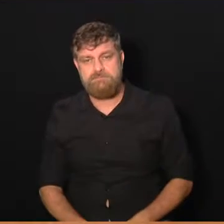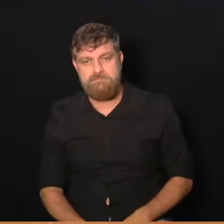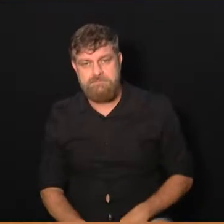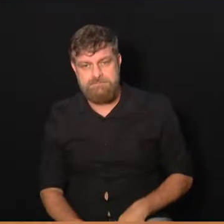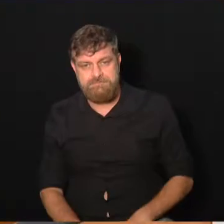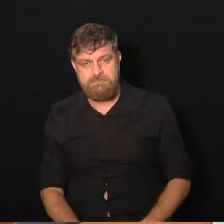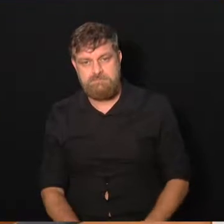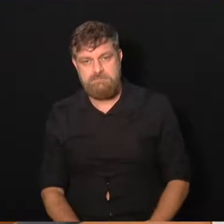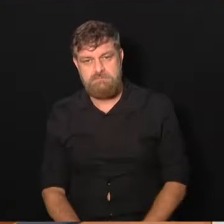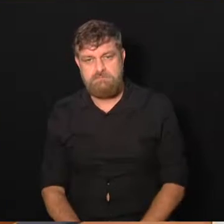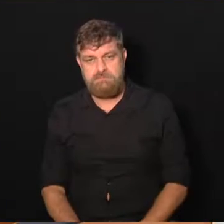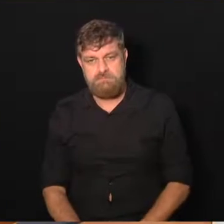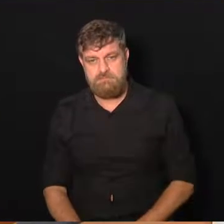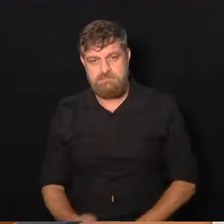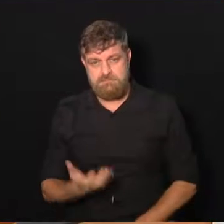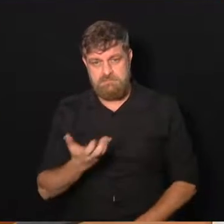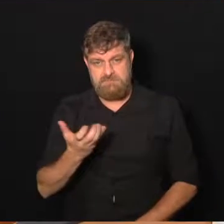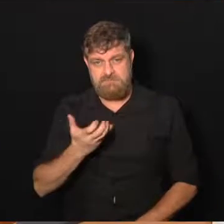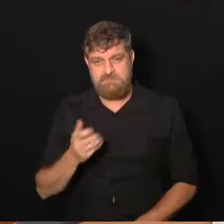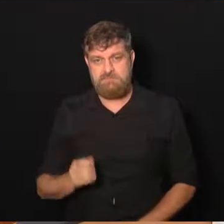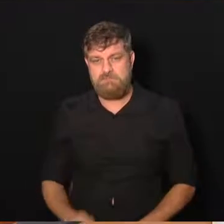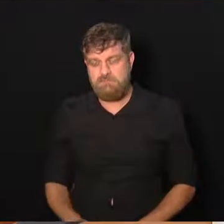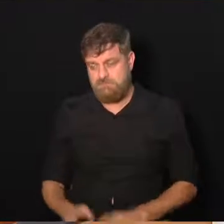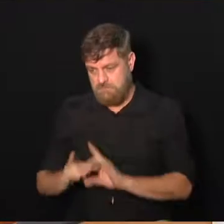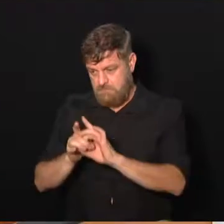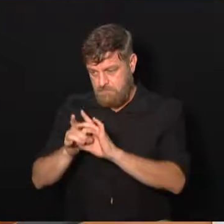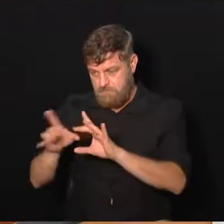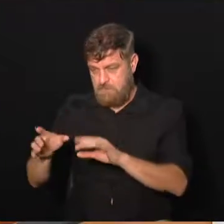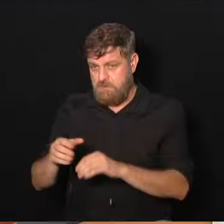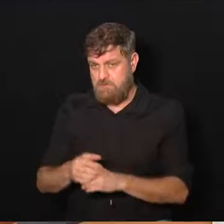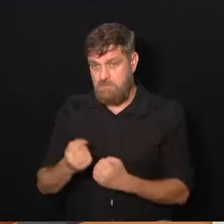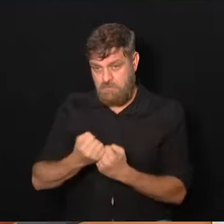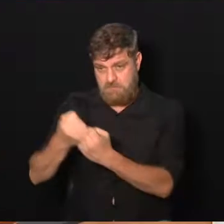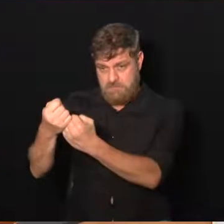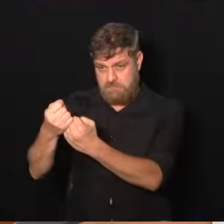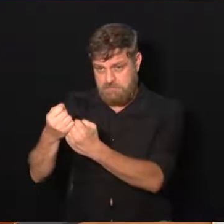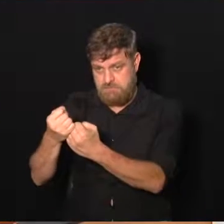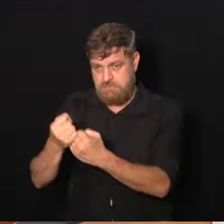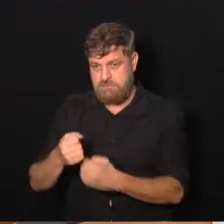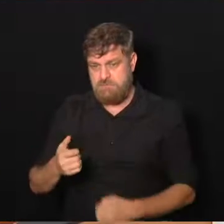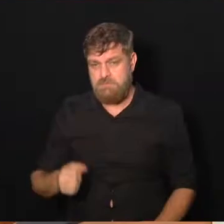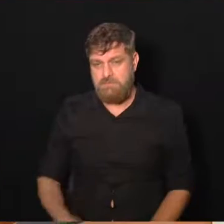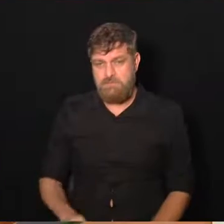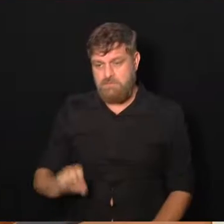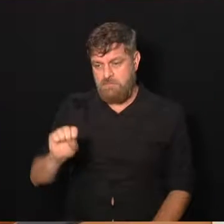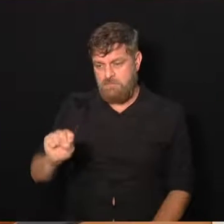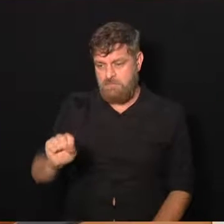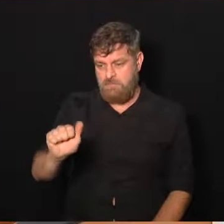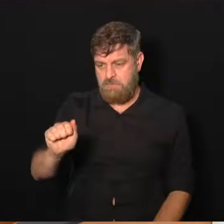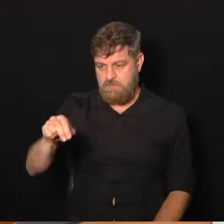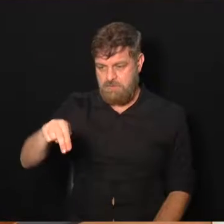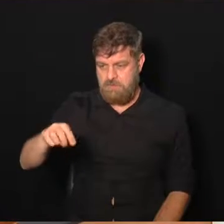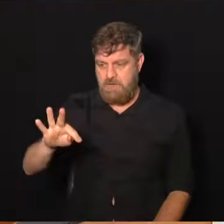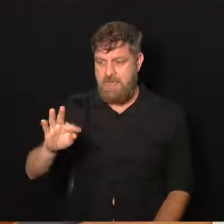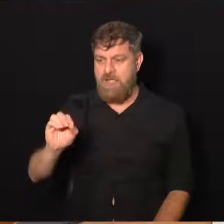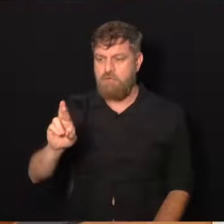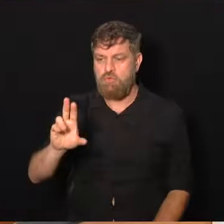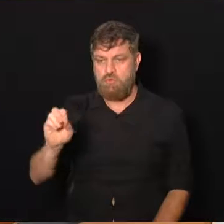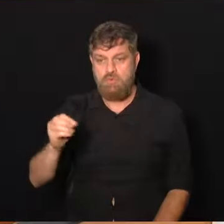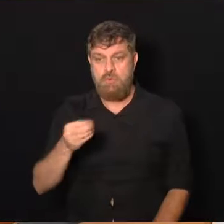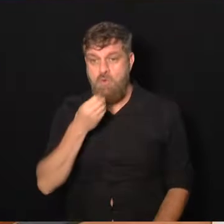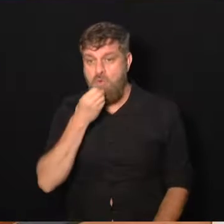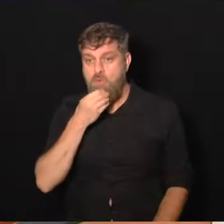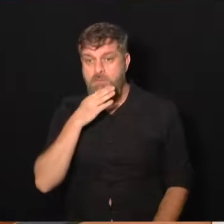Muito bom. Queria abrir a palavra para o Santoro. Quer dar uma palavrinha, por gentileza, Santoro? Boa